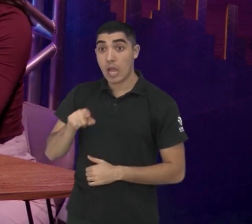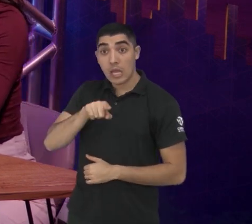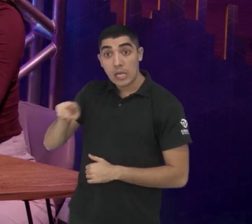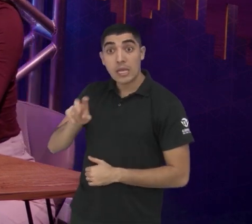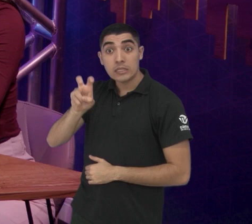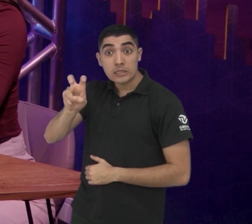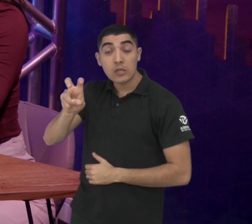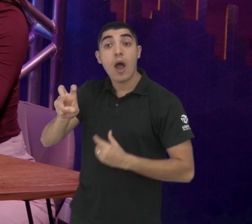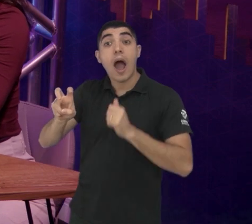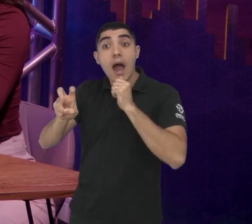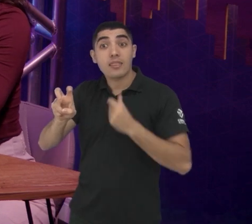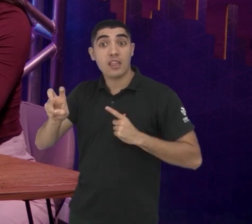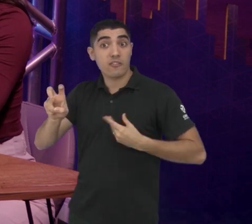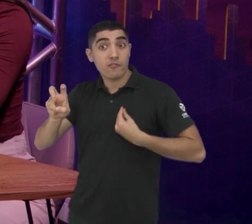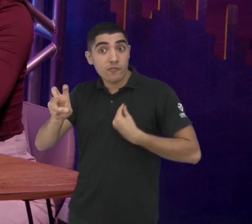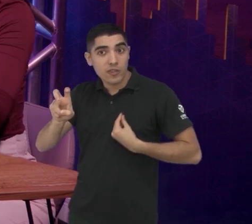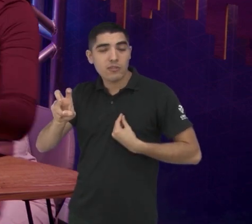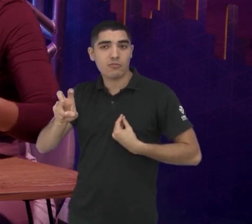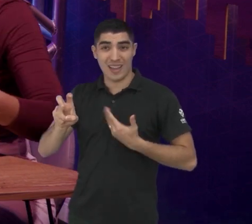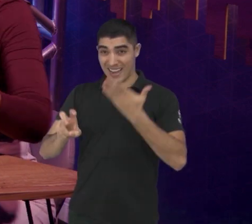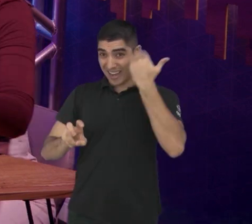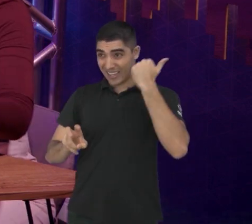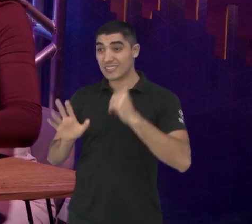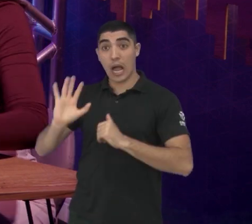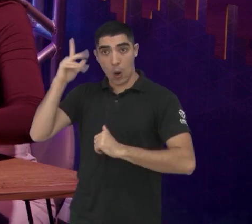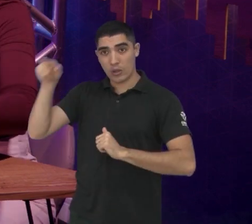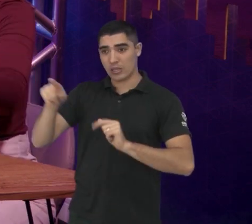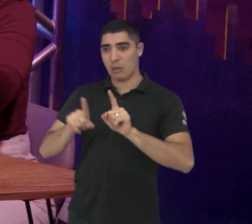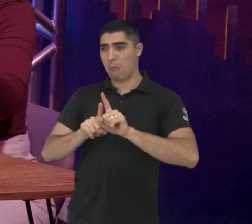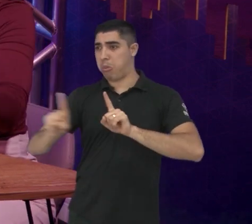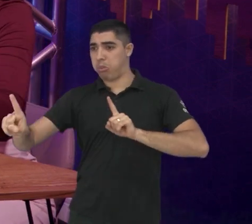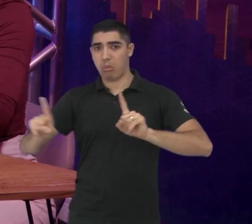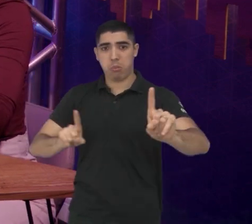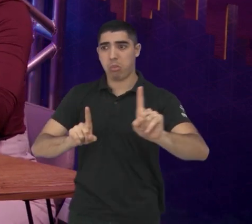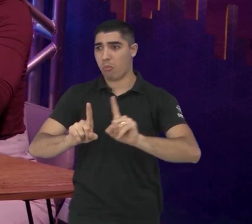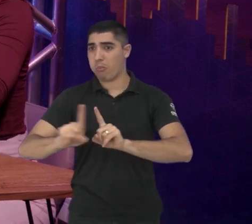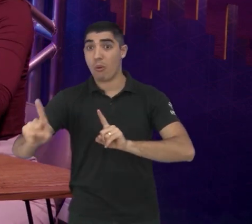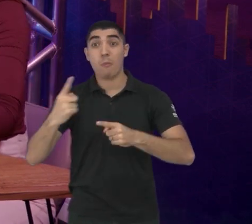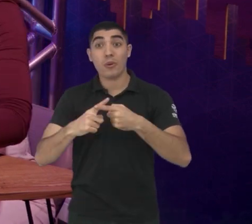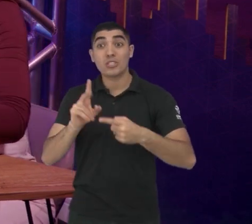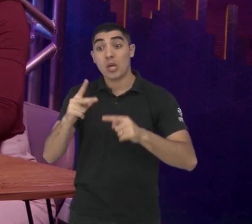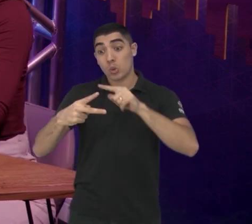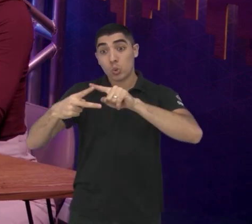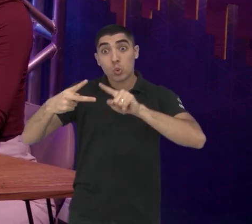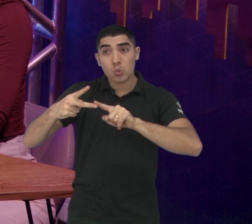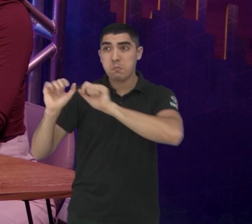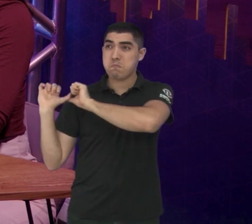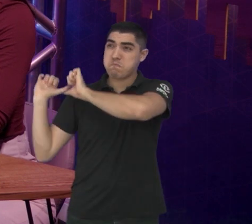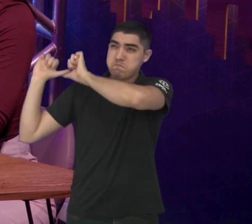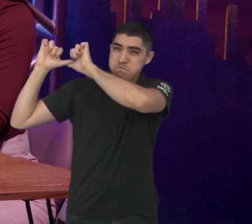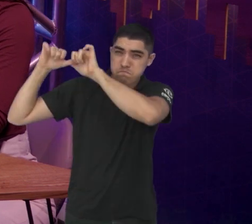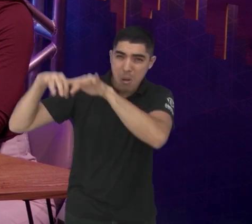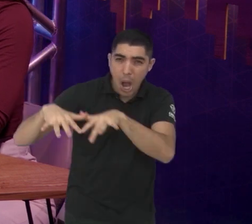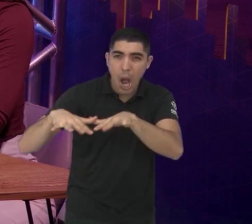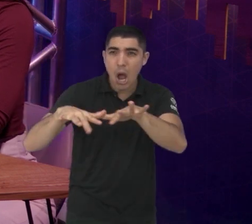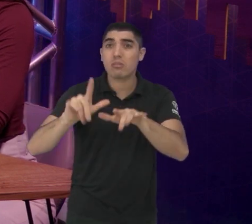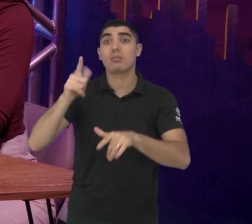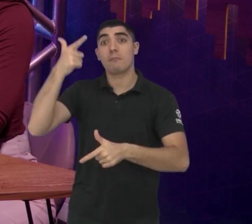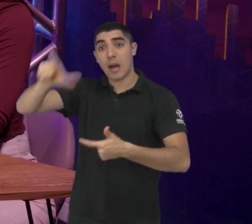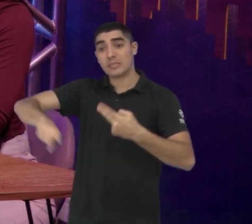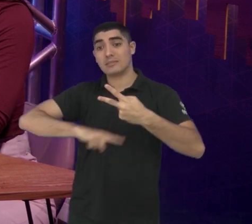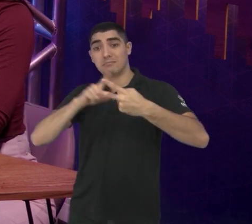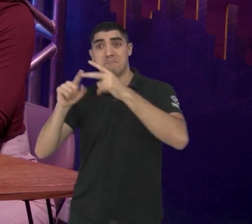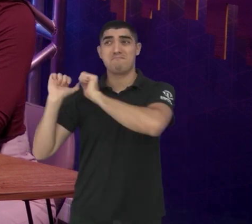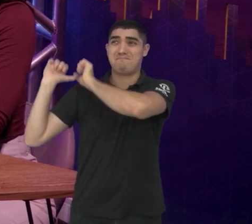5 sobreviveram. Obviamente eles se separaram, né? Porque vieram 2 ondas e tudo mais, mas eles